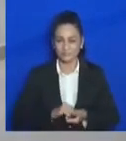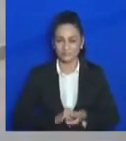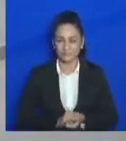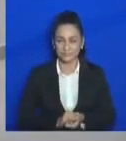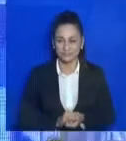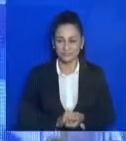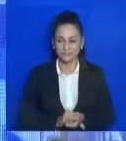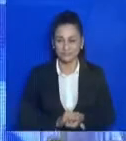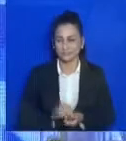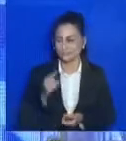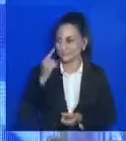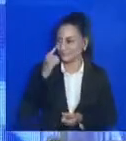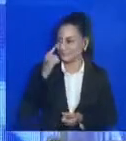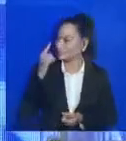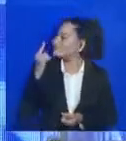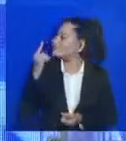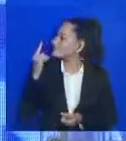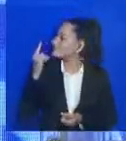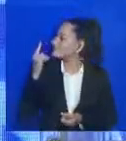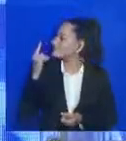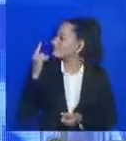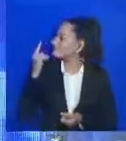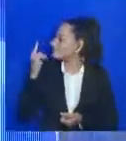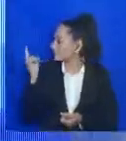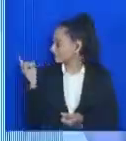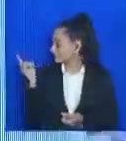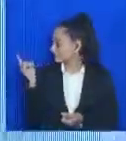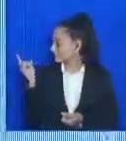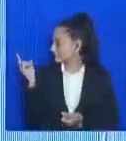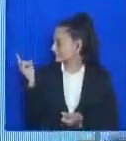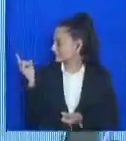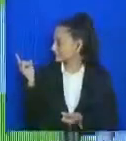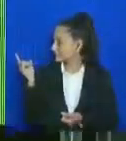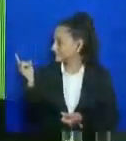2. Bola posicionada. Valendo.